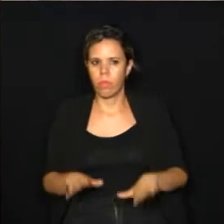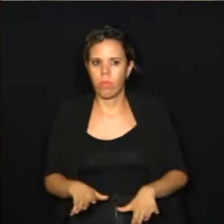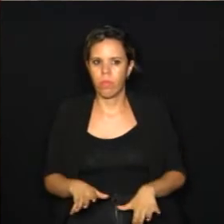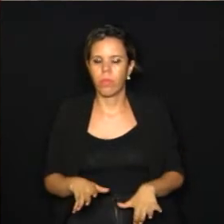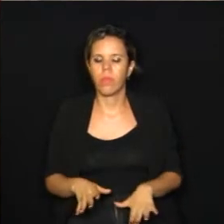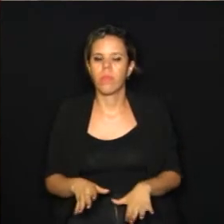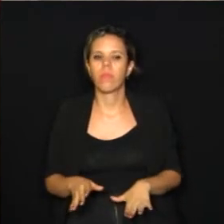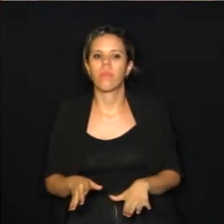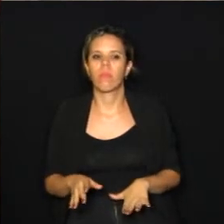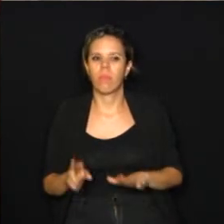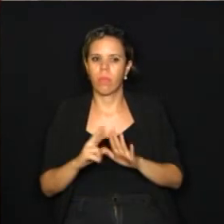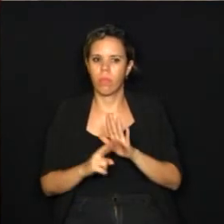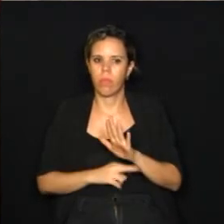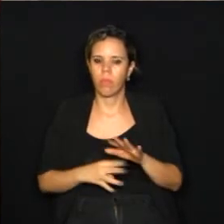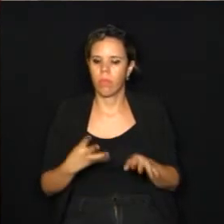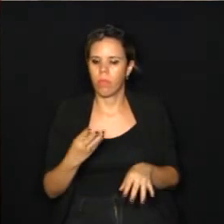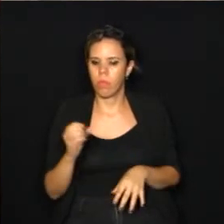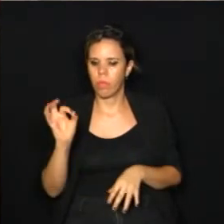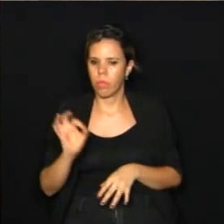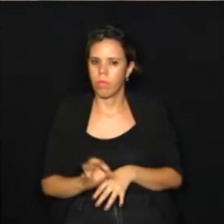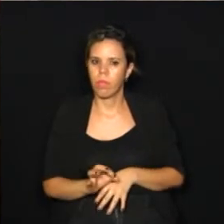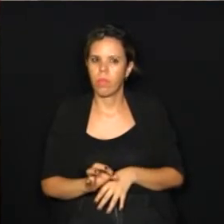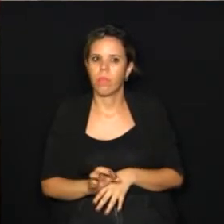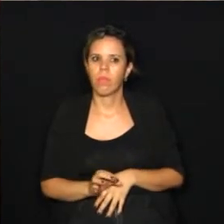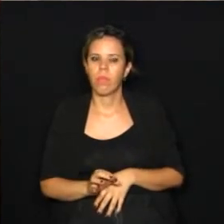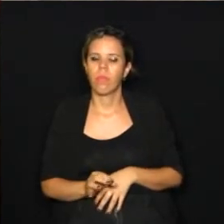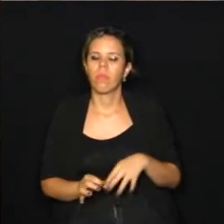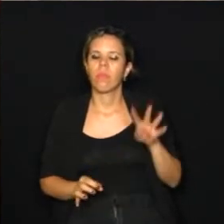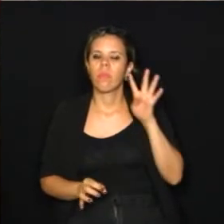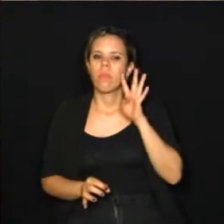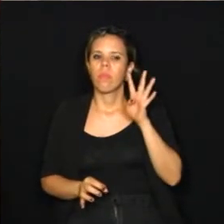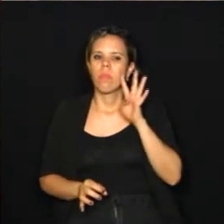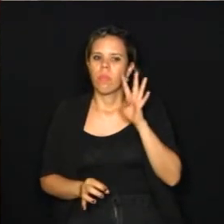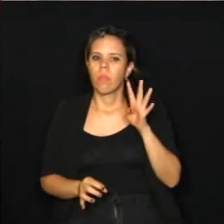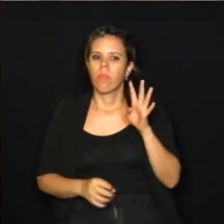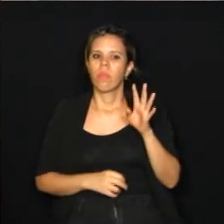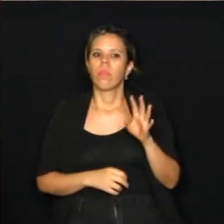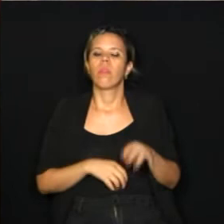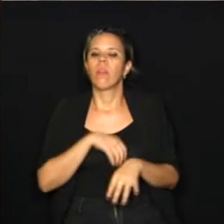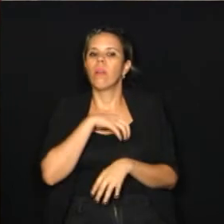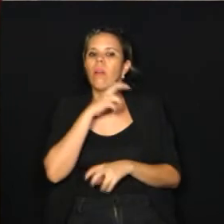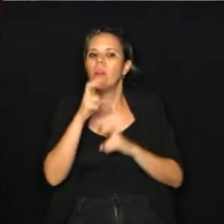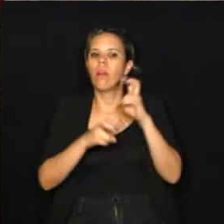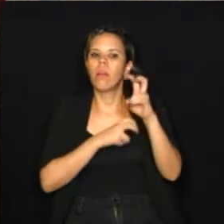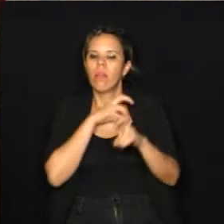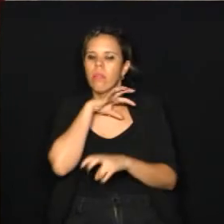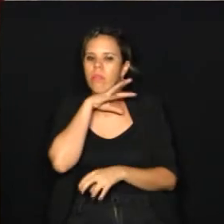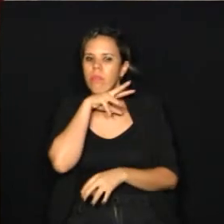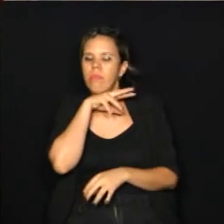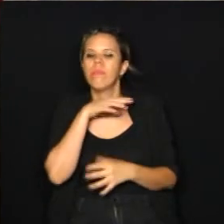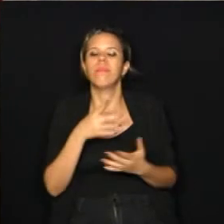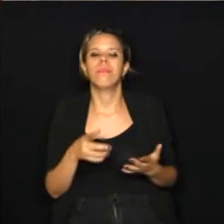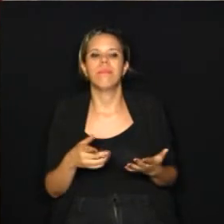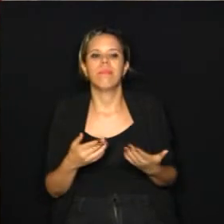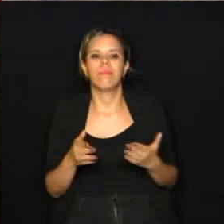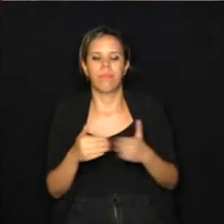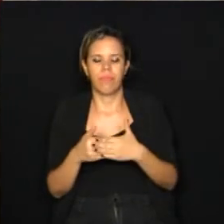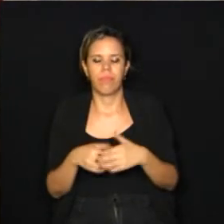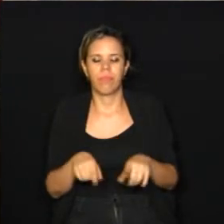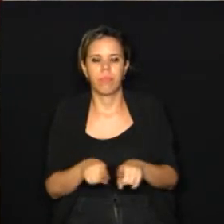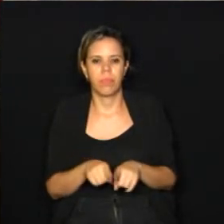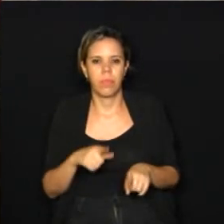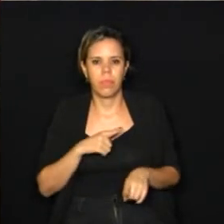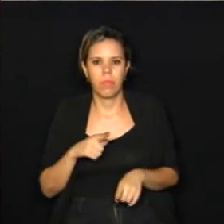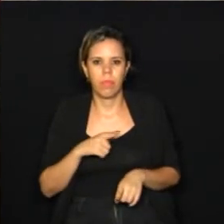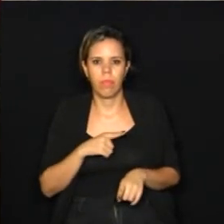essas recomendações de 40% da capacidade e na quarta-feira o Bosque do Jequitibás fica fechado. Perfeito. Nós temos ainda